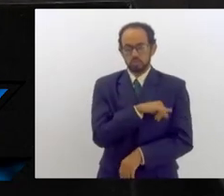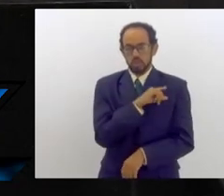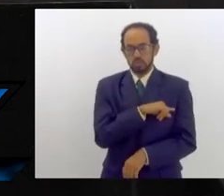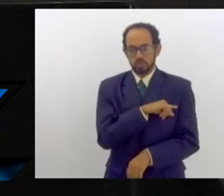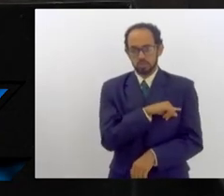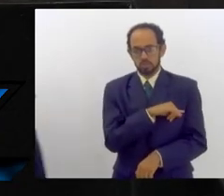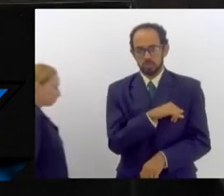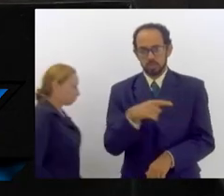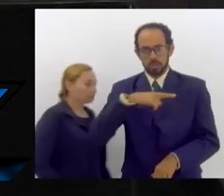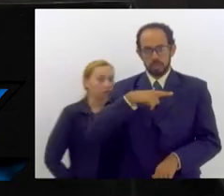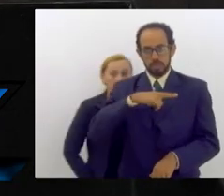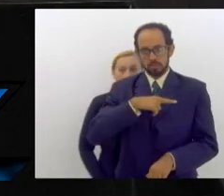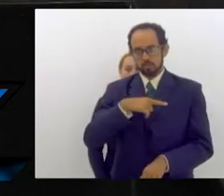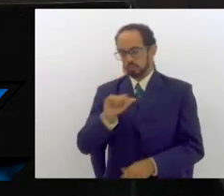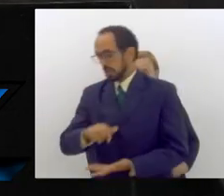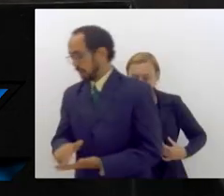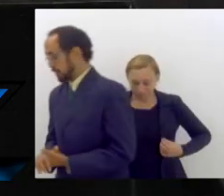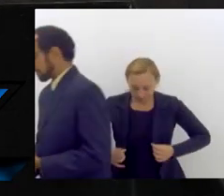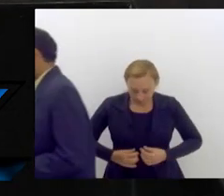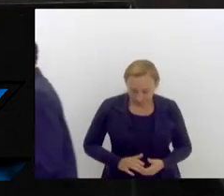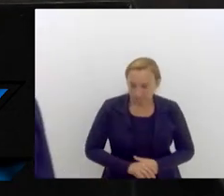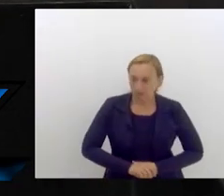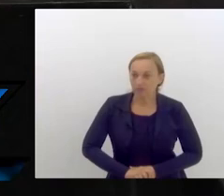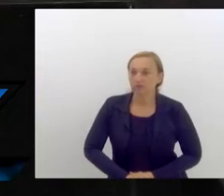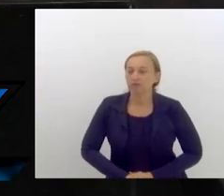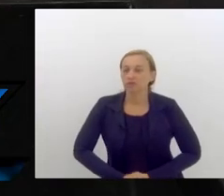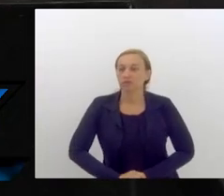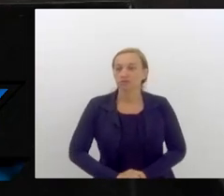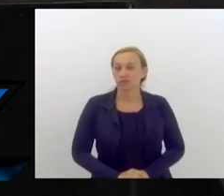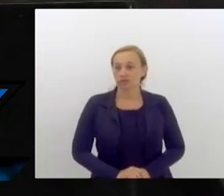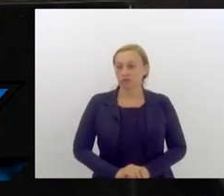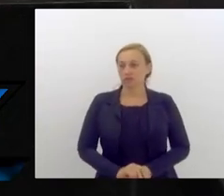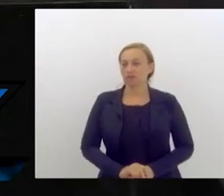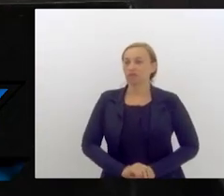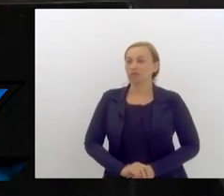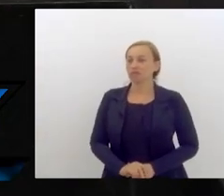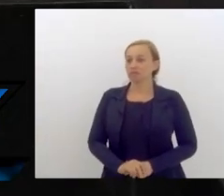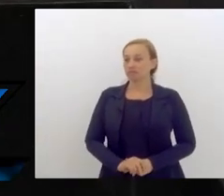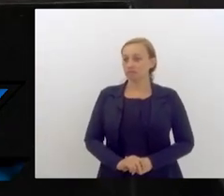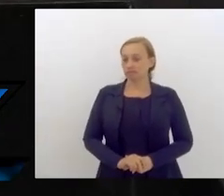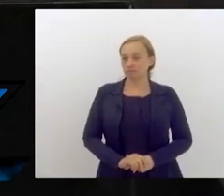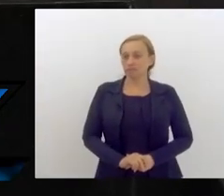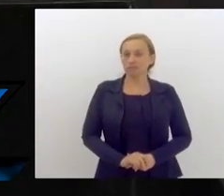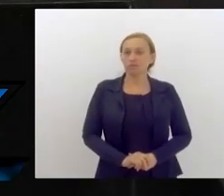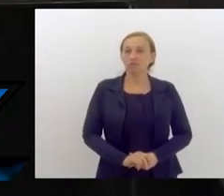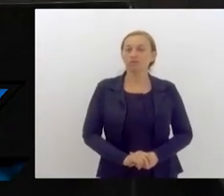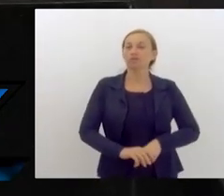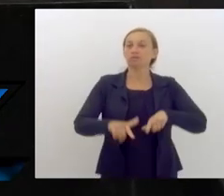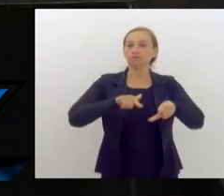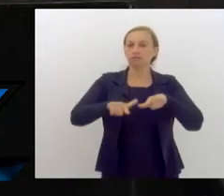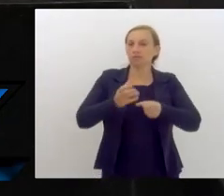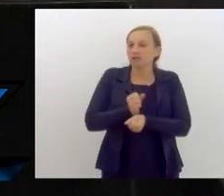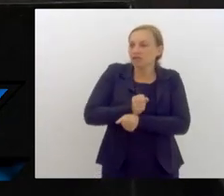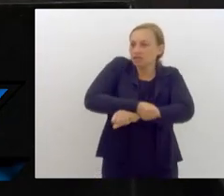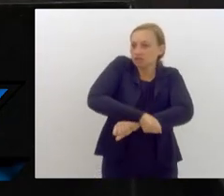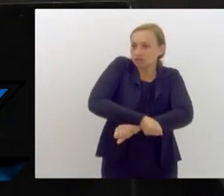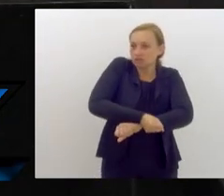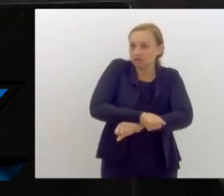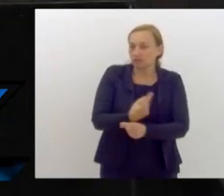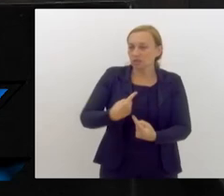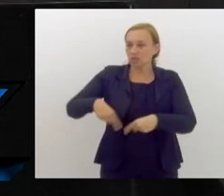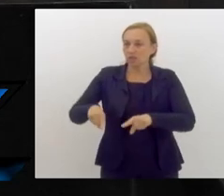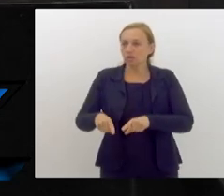venhamos a ter medidas duríssimas contra o trabalho escravo e contra o trabalho